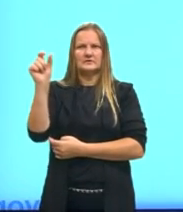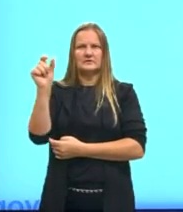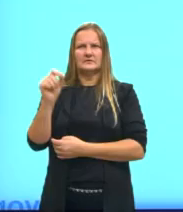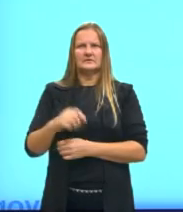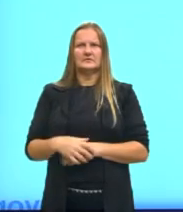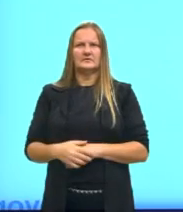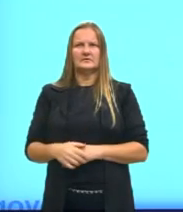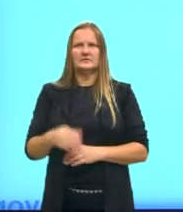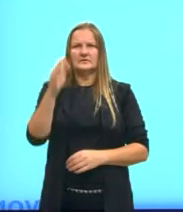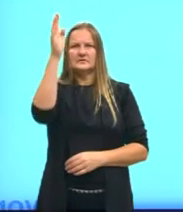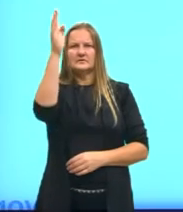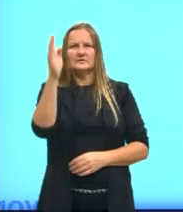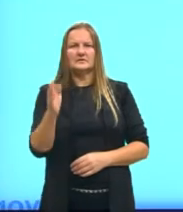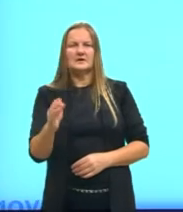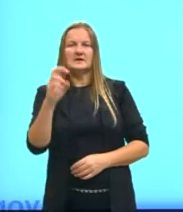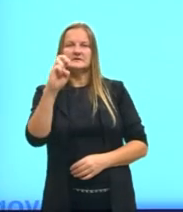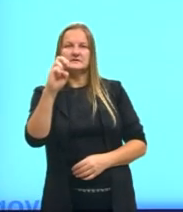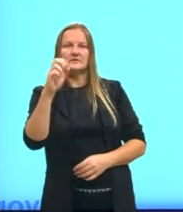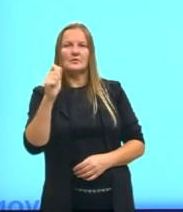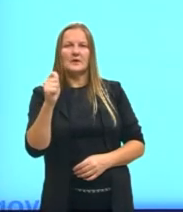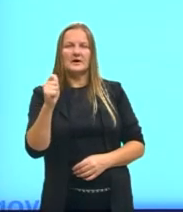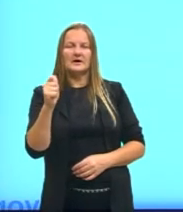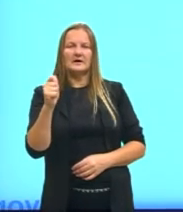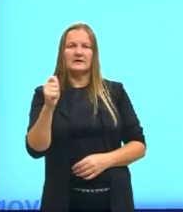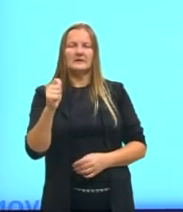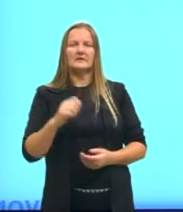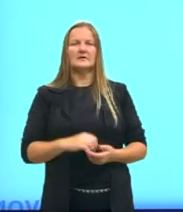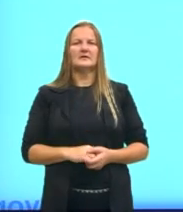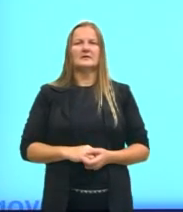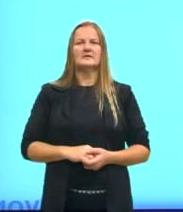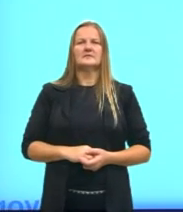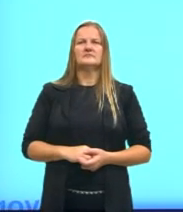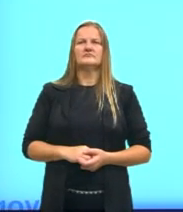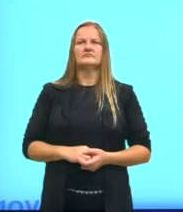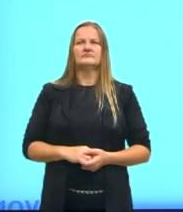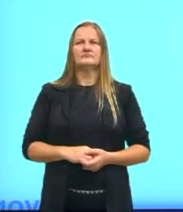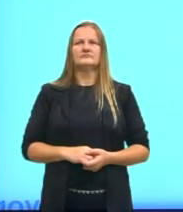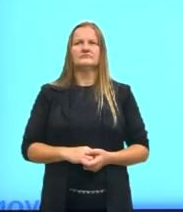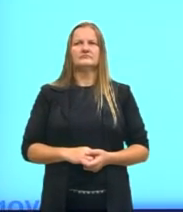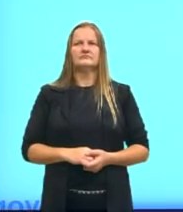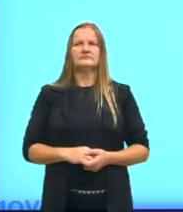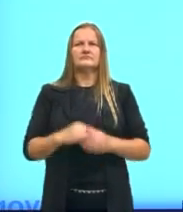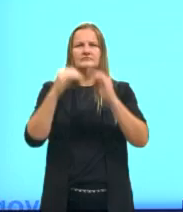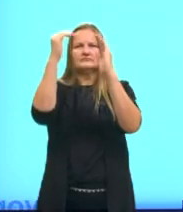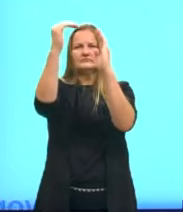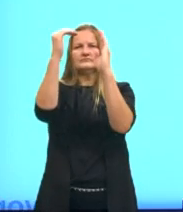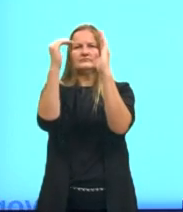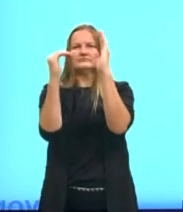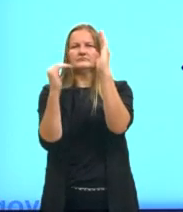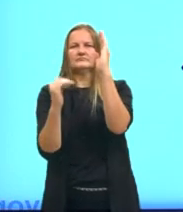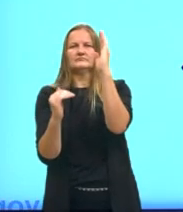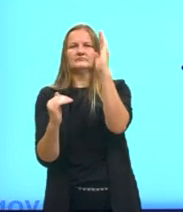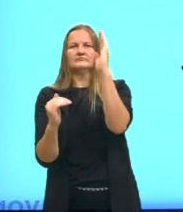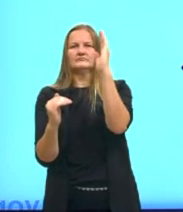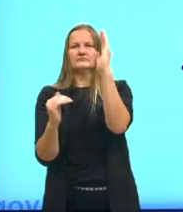aqui a tabelinha eu tô na família 5 a ele vai estar na família 5 a e no período